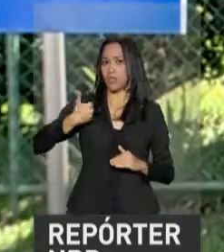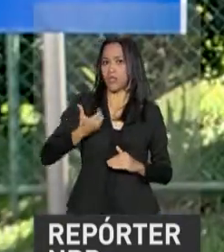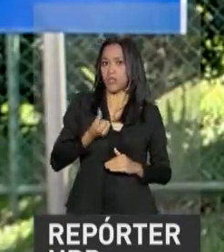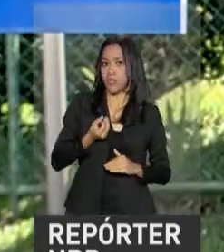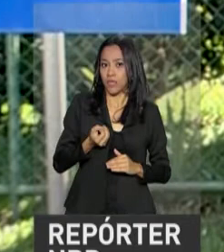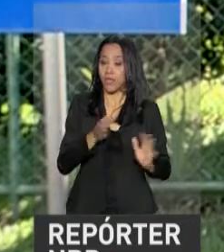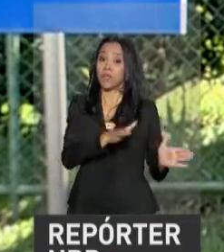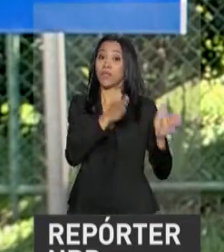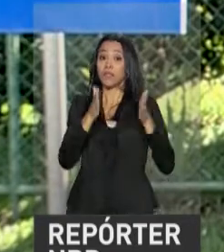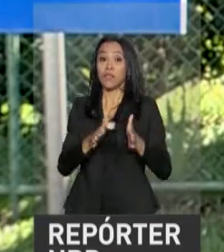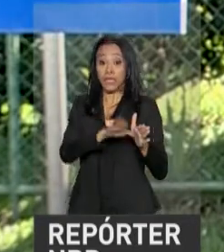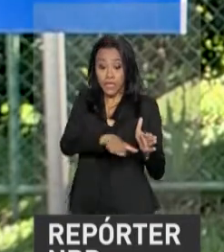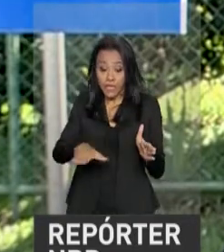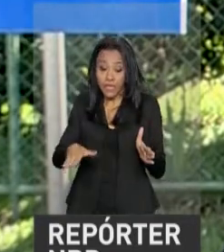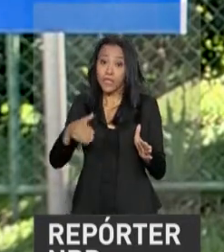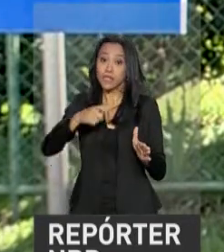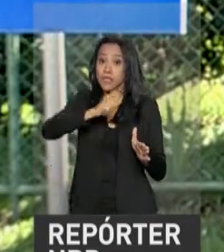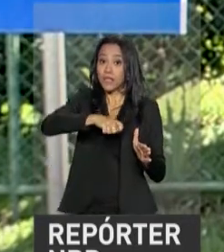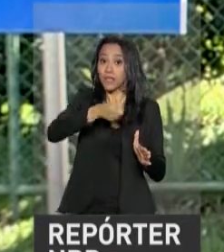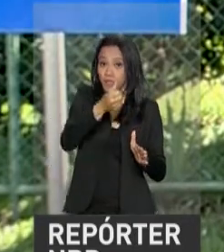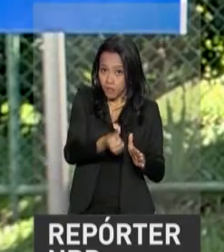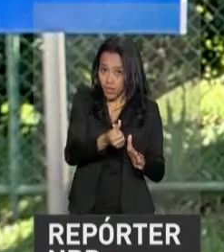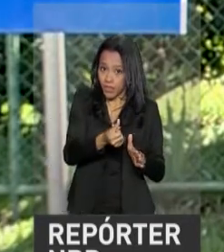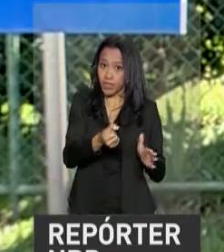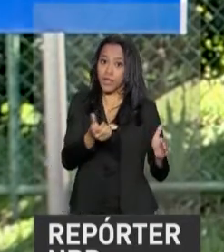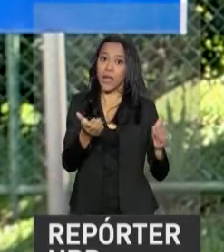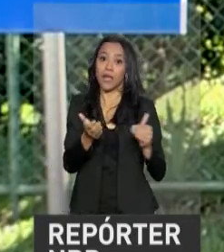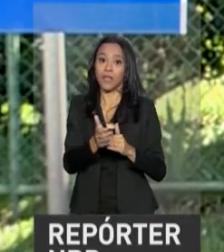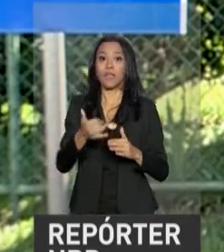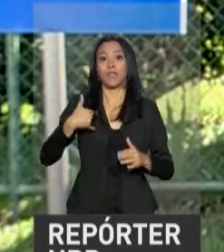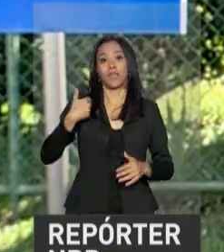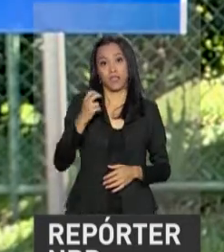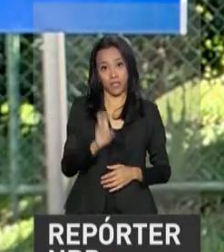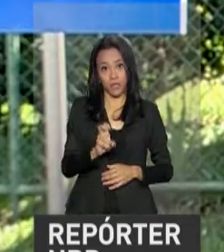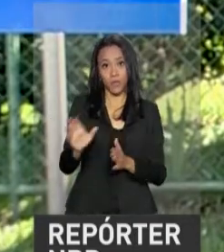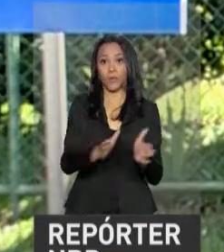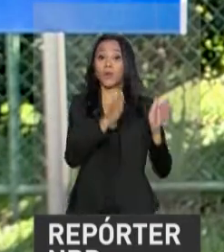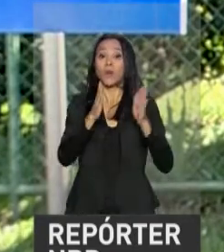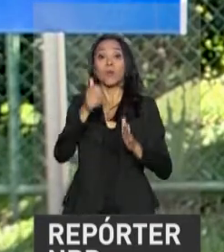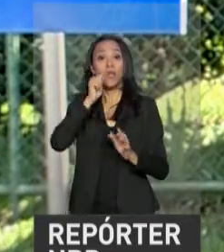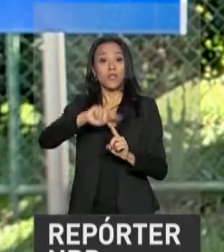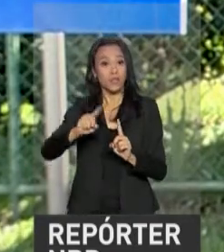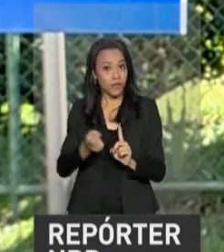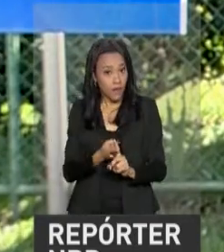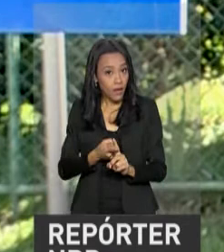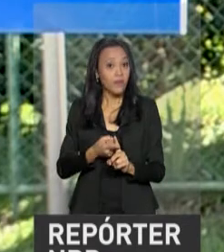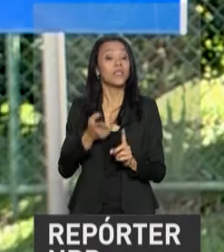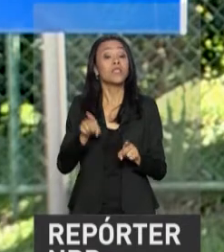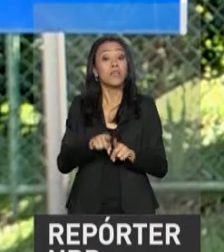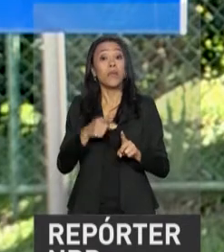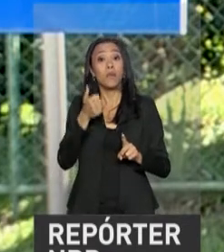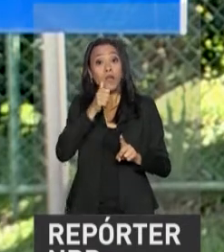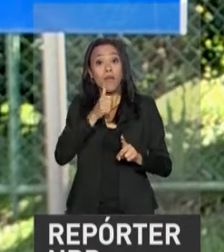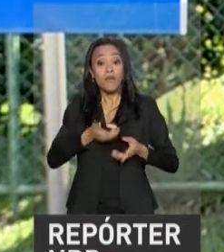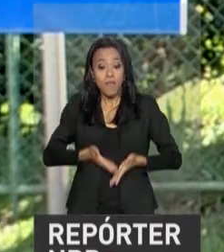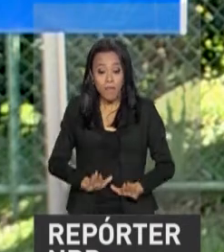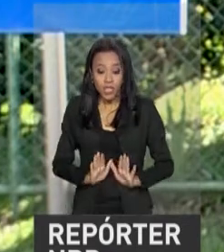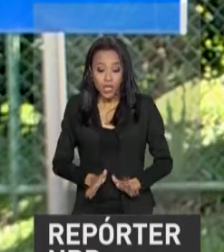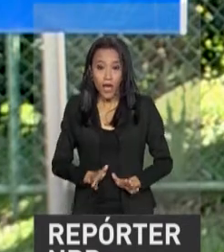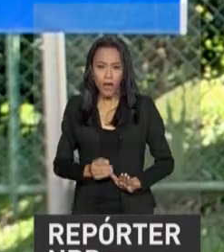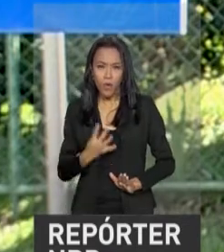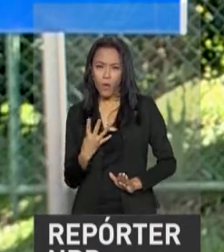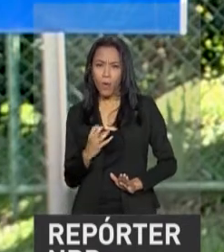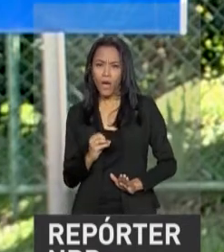as crianças que têm entre 6 meses e e e cinco anos de idade a gestantes as mulheres que tiveram bebês ganhar o bebê a